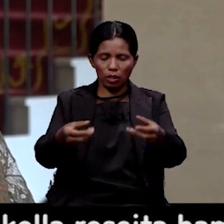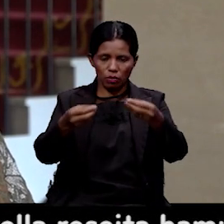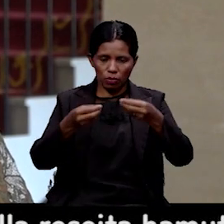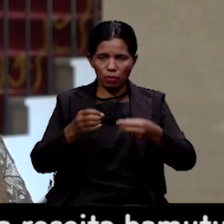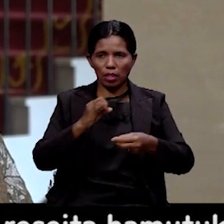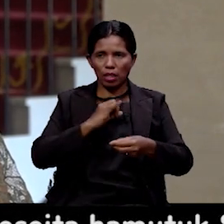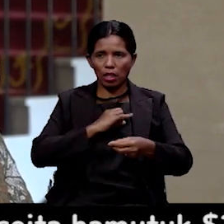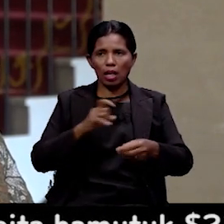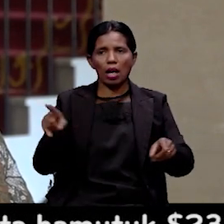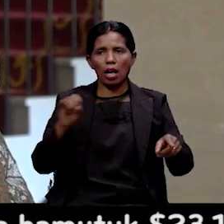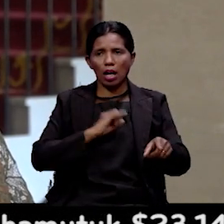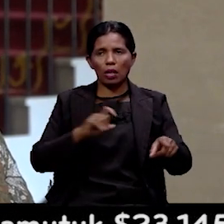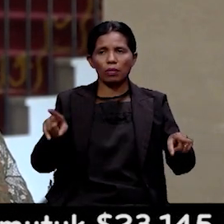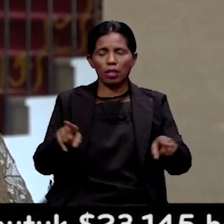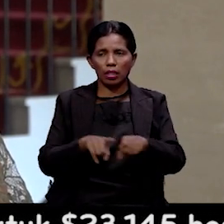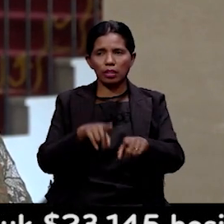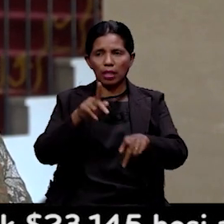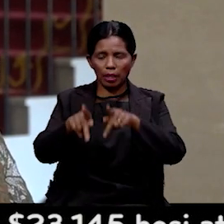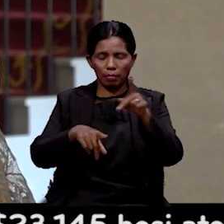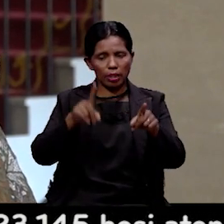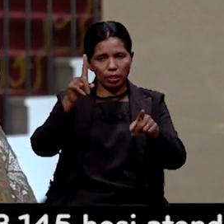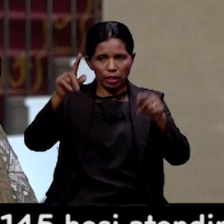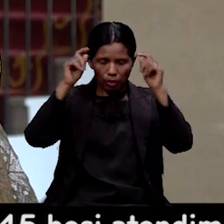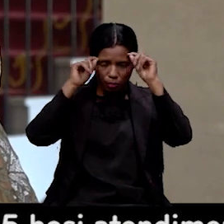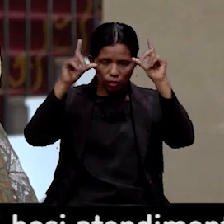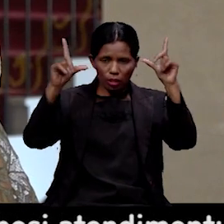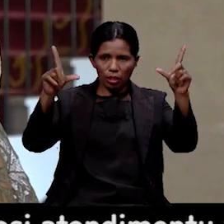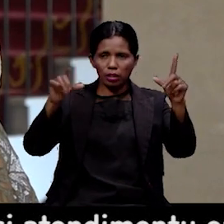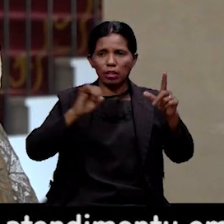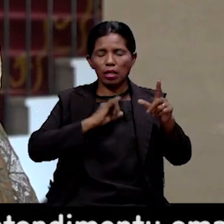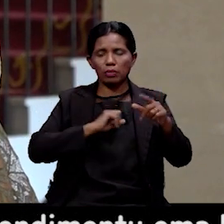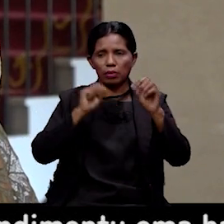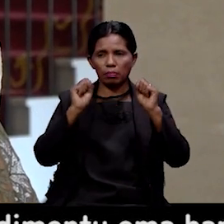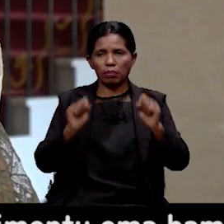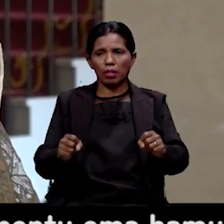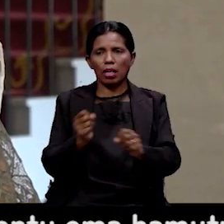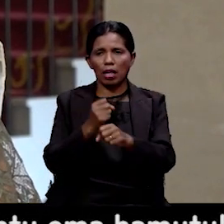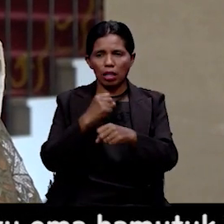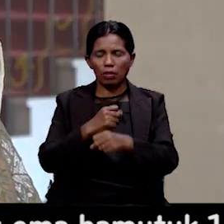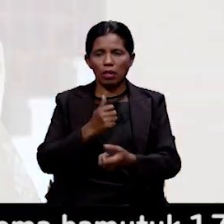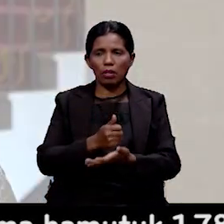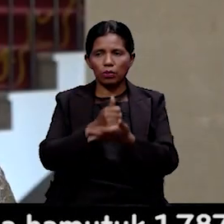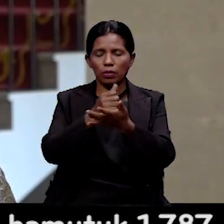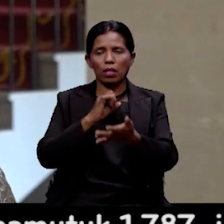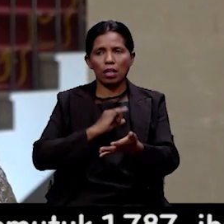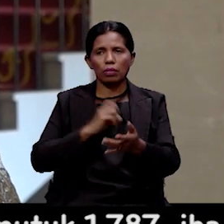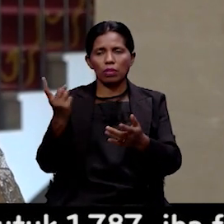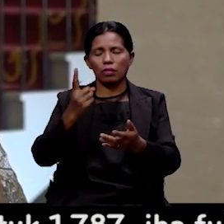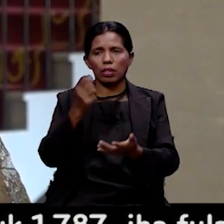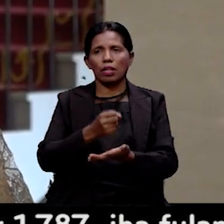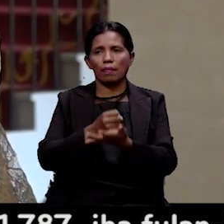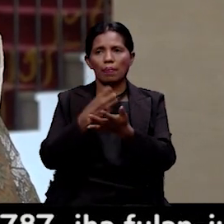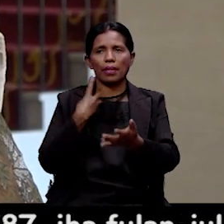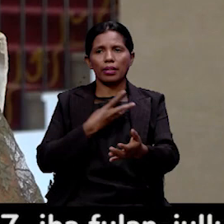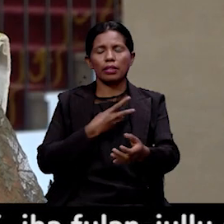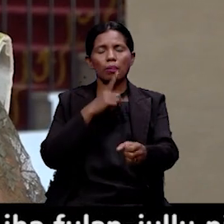nu dar sidadang i da Timor Leste ninian in quanto hau se bele halu bat ruma hau se na fateng halu dala ruma ita promete